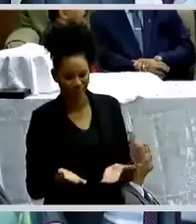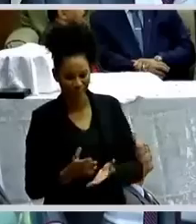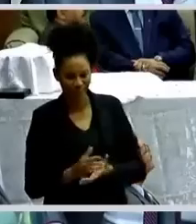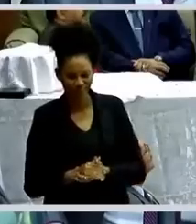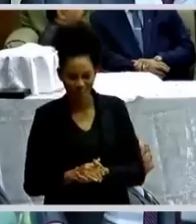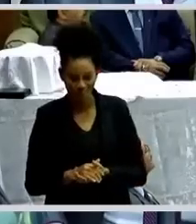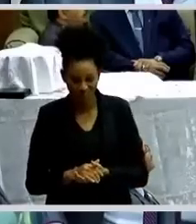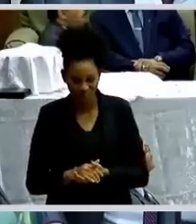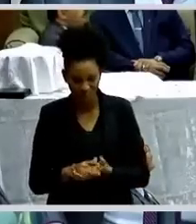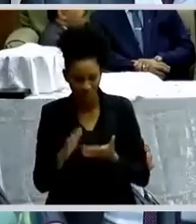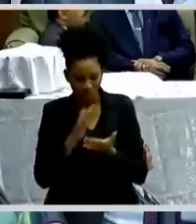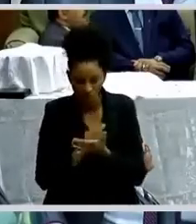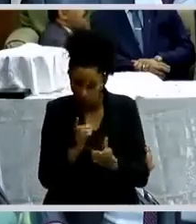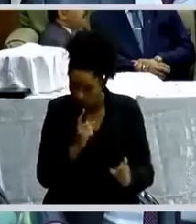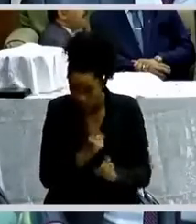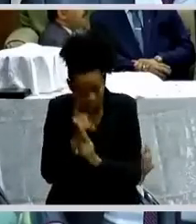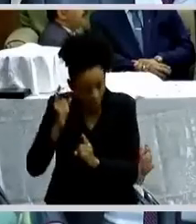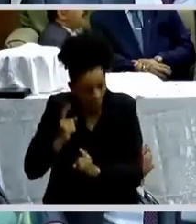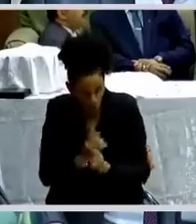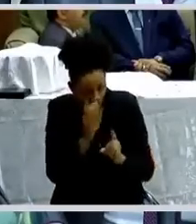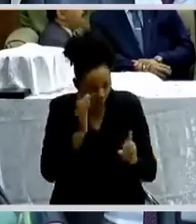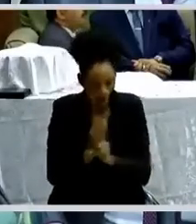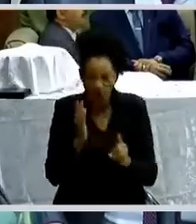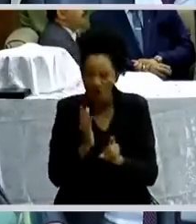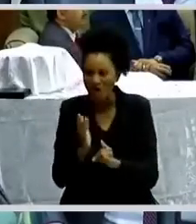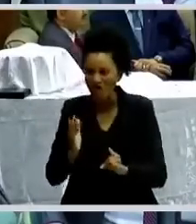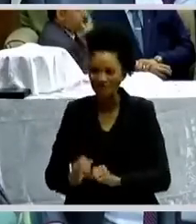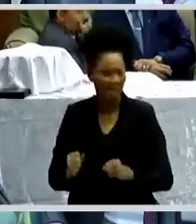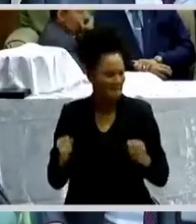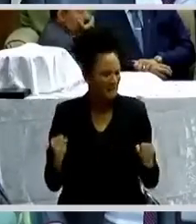Aí quando eles achavam que ia abafar,